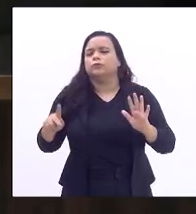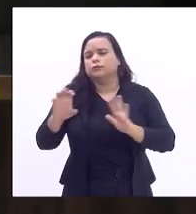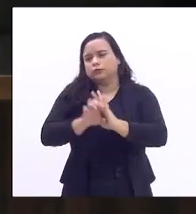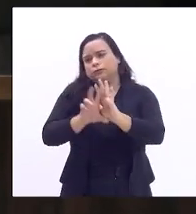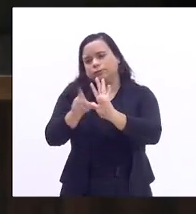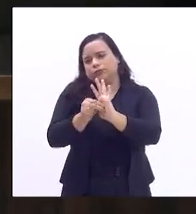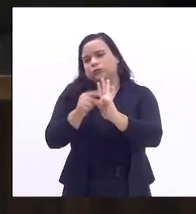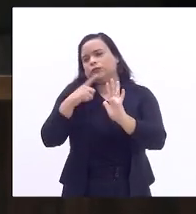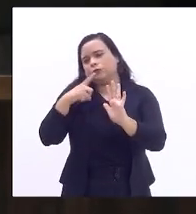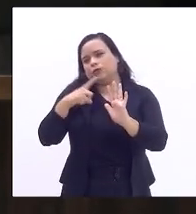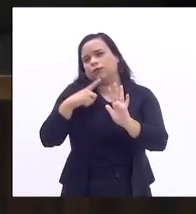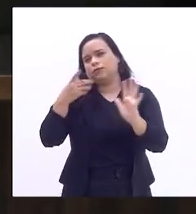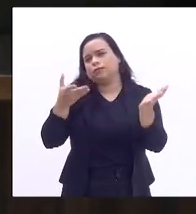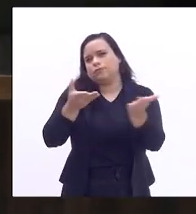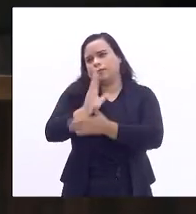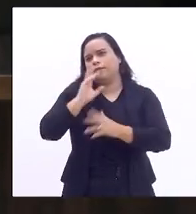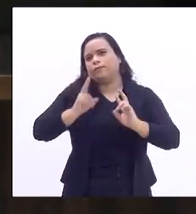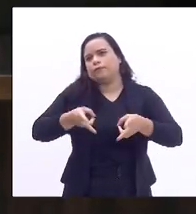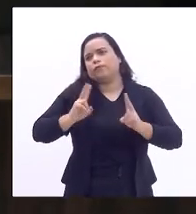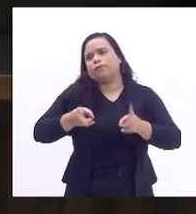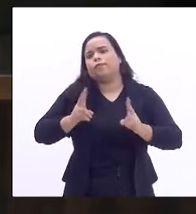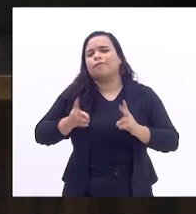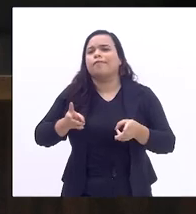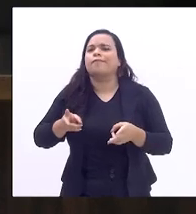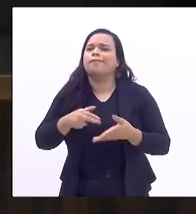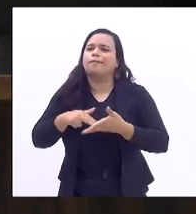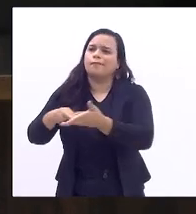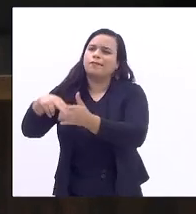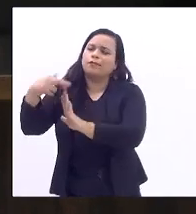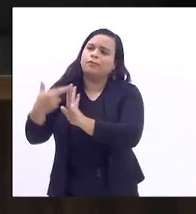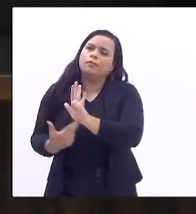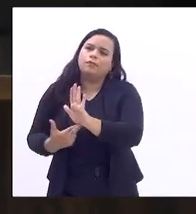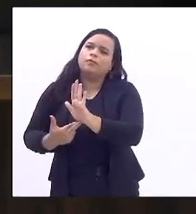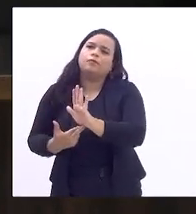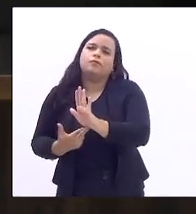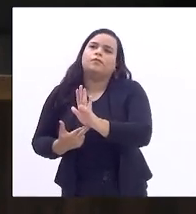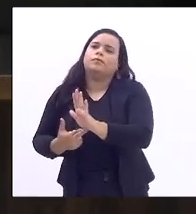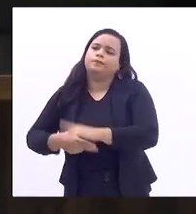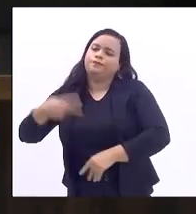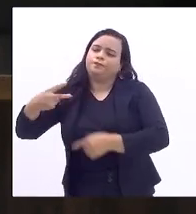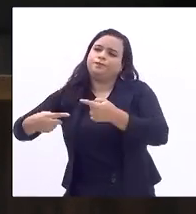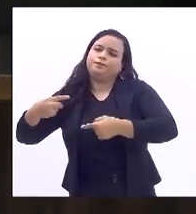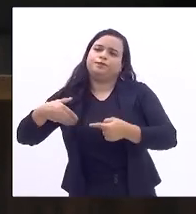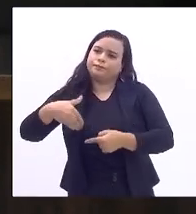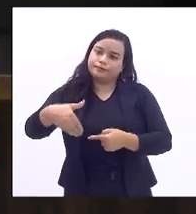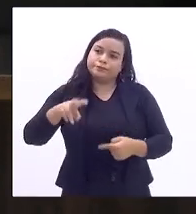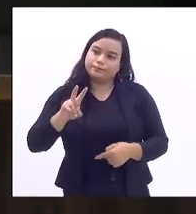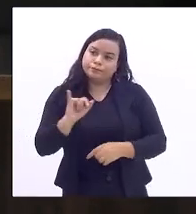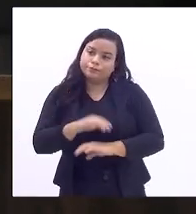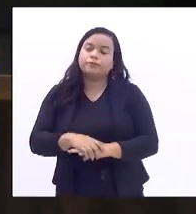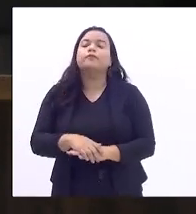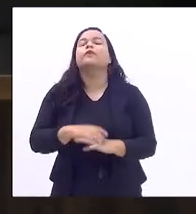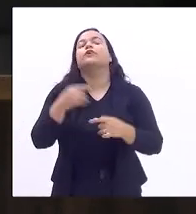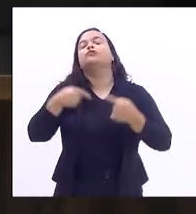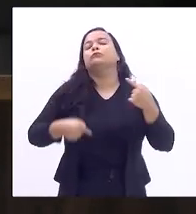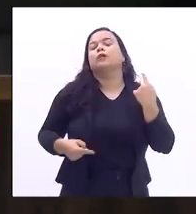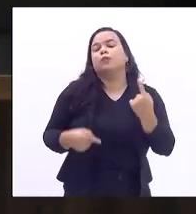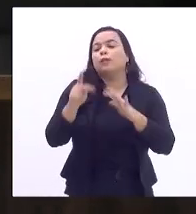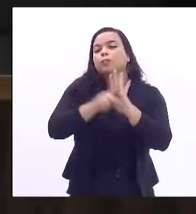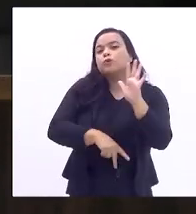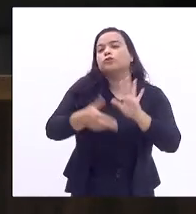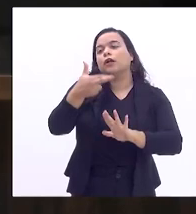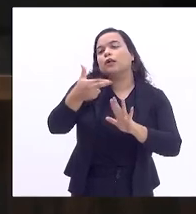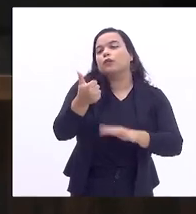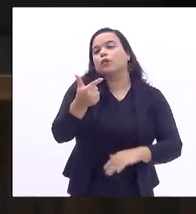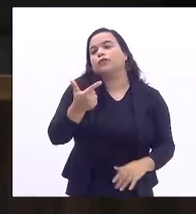emendado seus que aprovam permaneçam Como estão aprovado vai redação do vencido para a segunda discussão entre condição única para o dia a dia